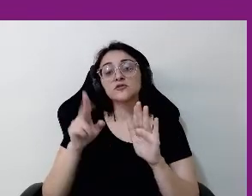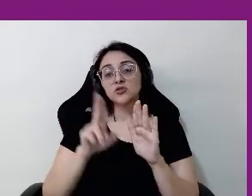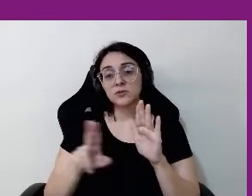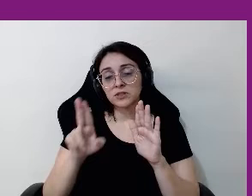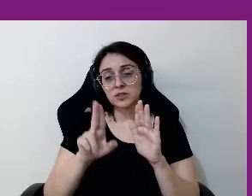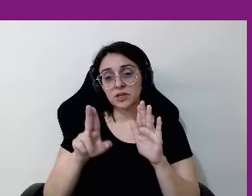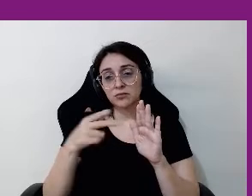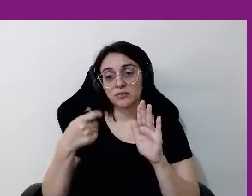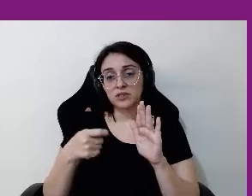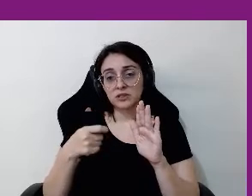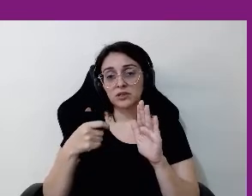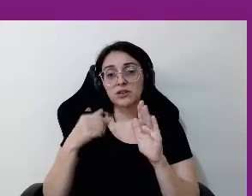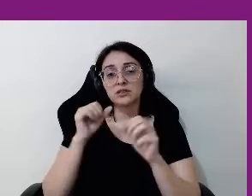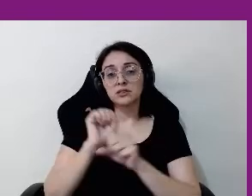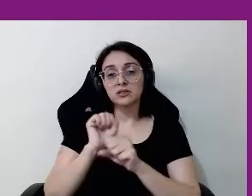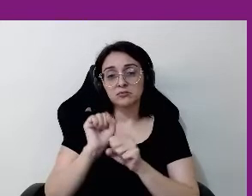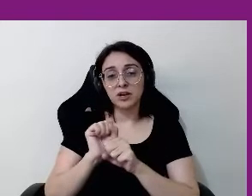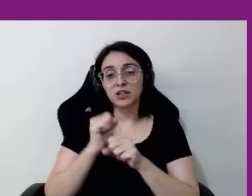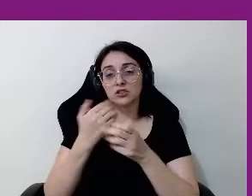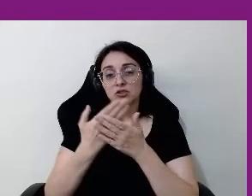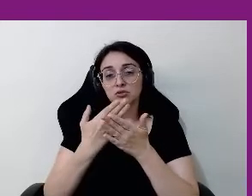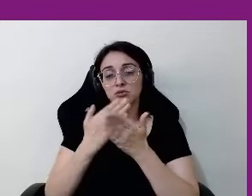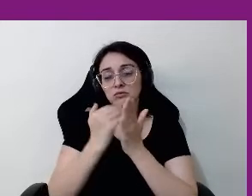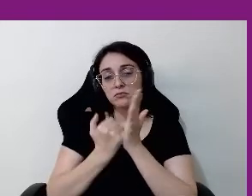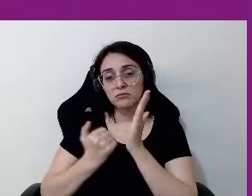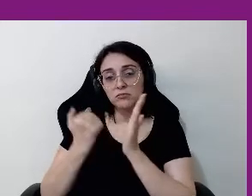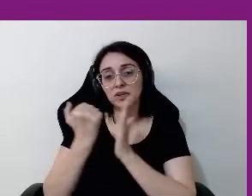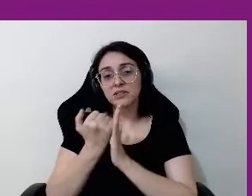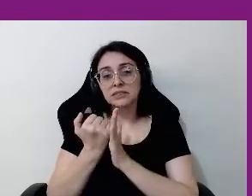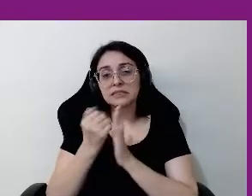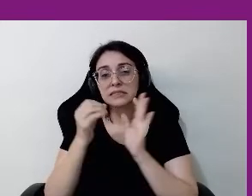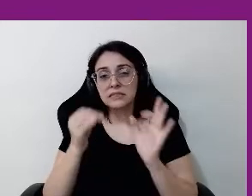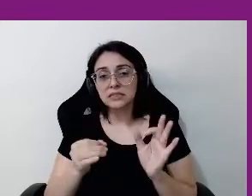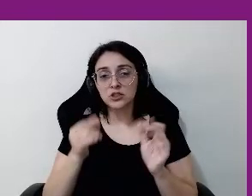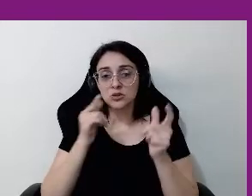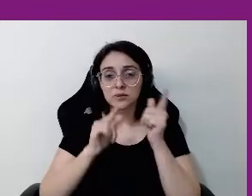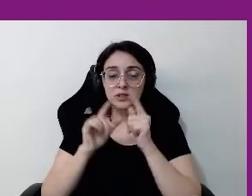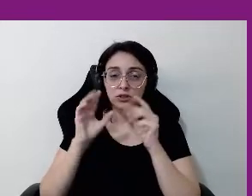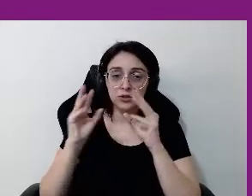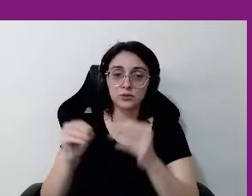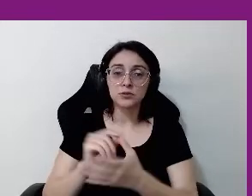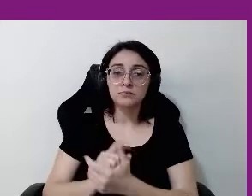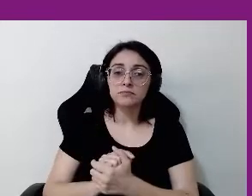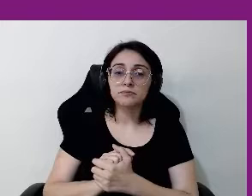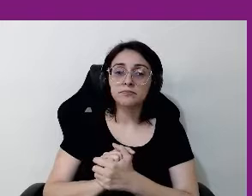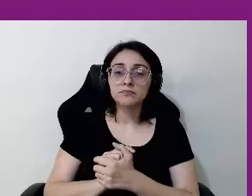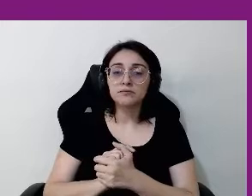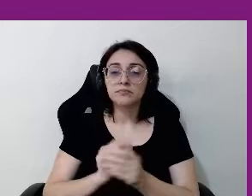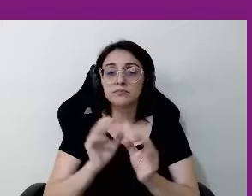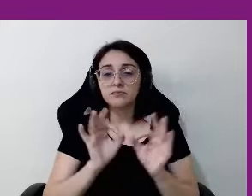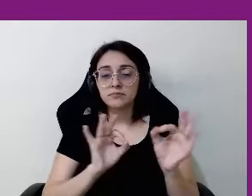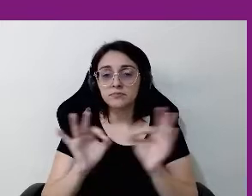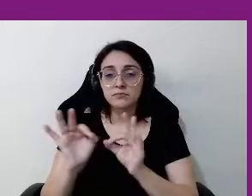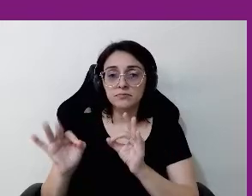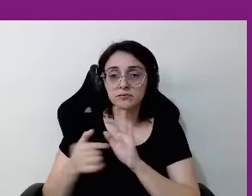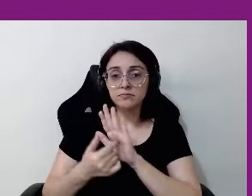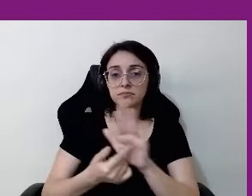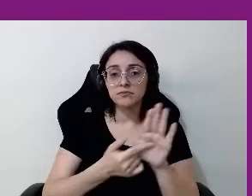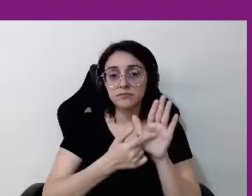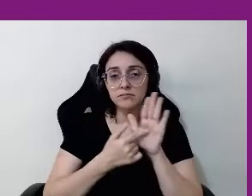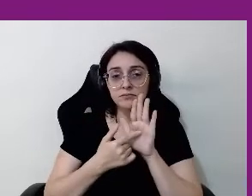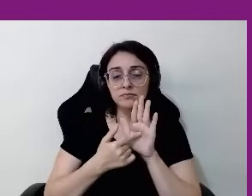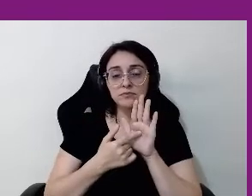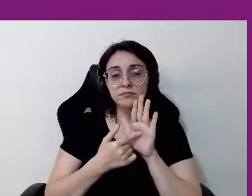usar, e aí tem que esperar mais estudos para a gente ter certeza de tudo. A manobra de recrutamento, eu vou